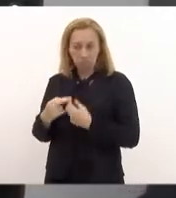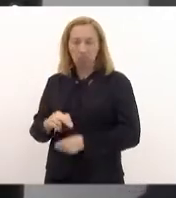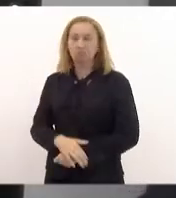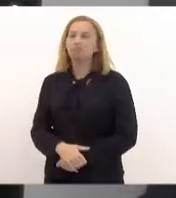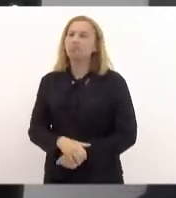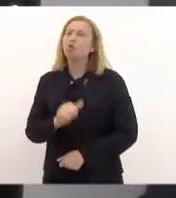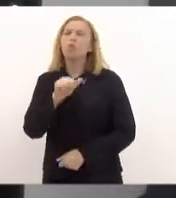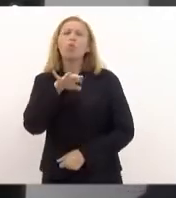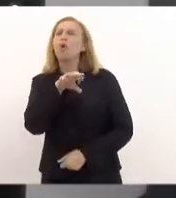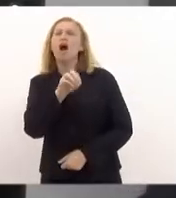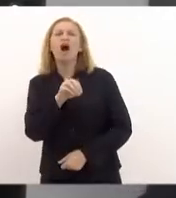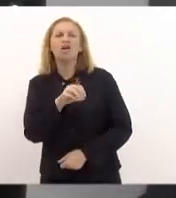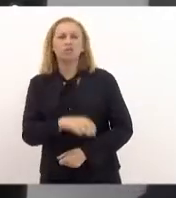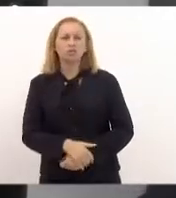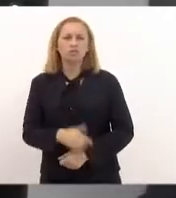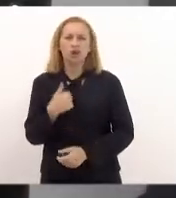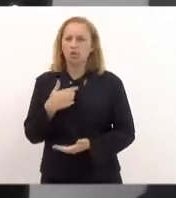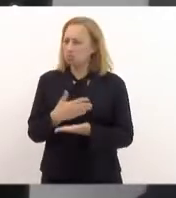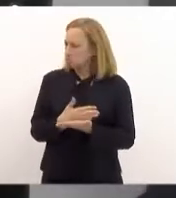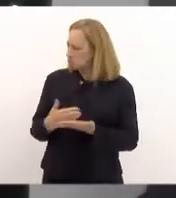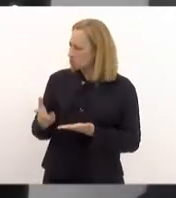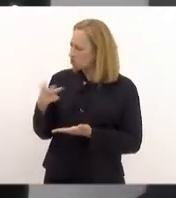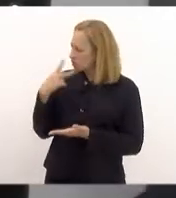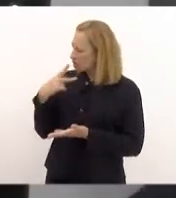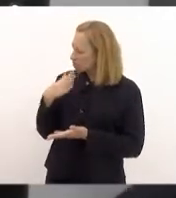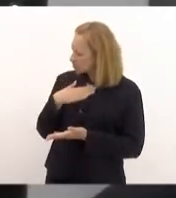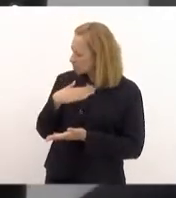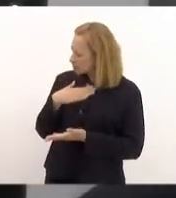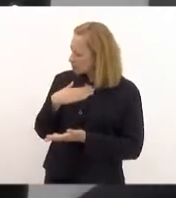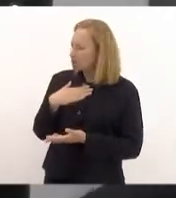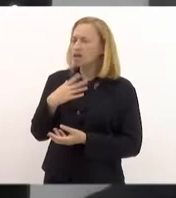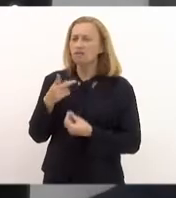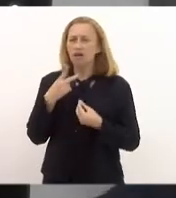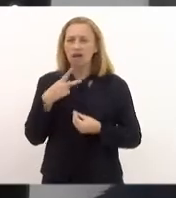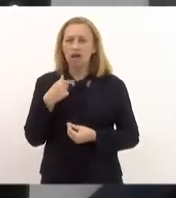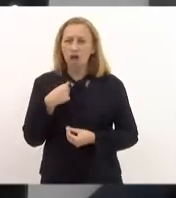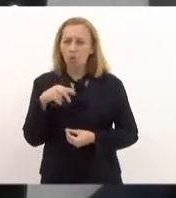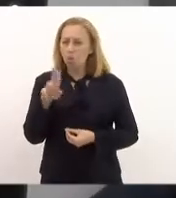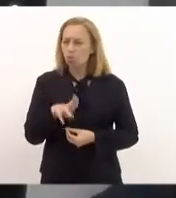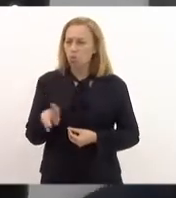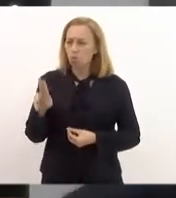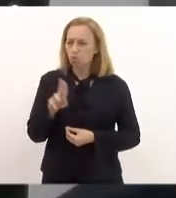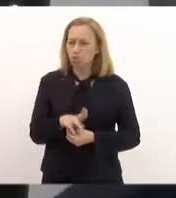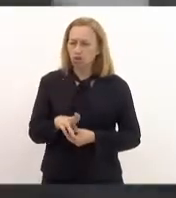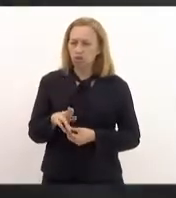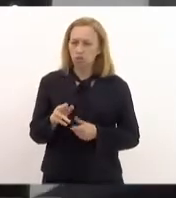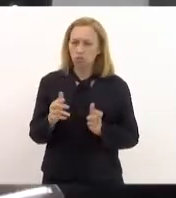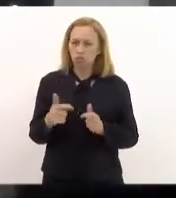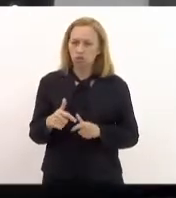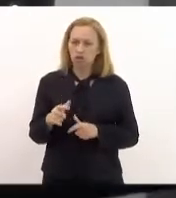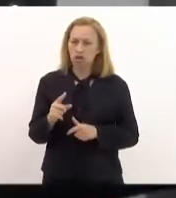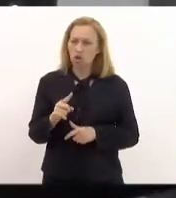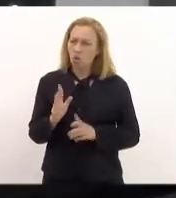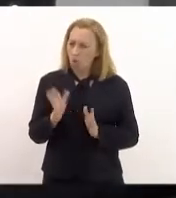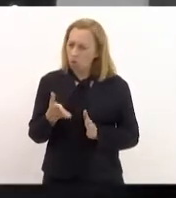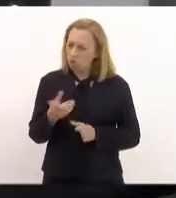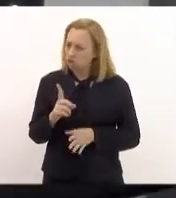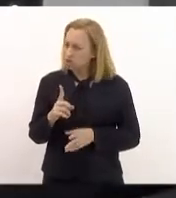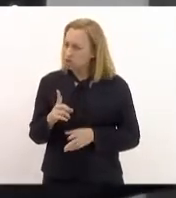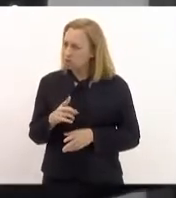O arco, eu comecei a minha intervenção dizendo que eu fui usuário e que não sou mais hoje por